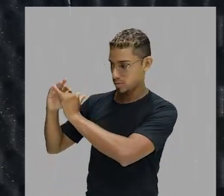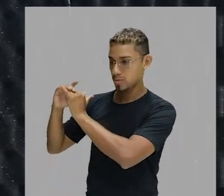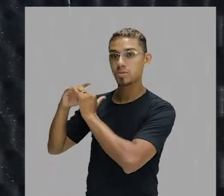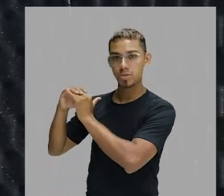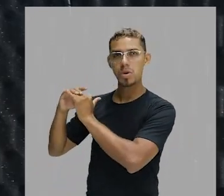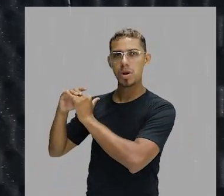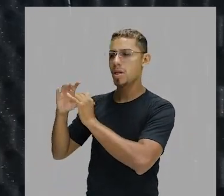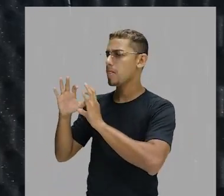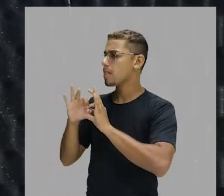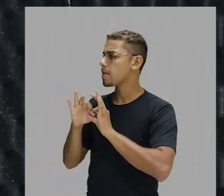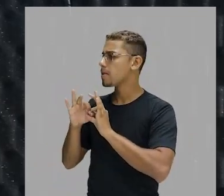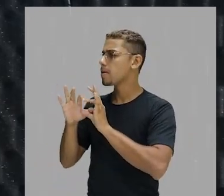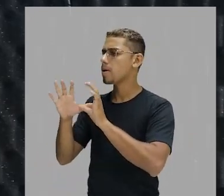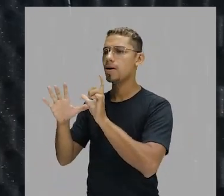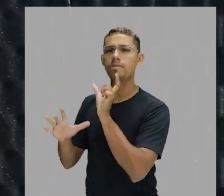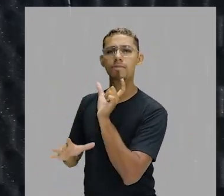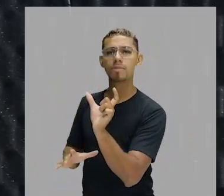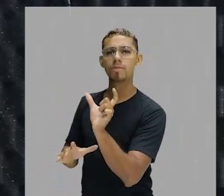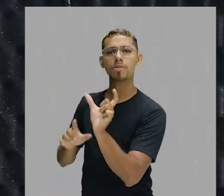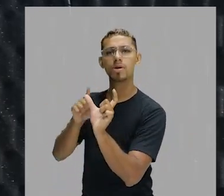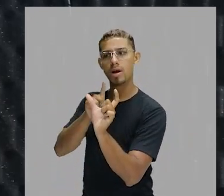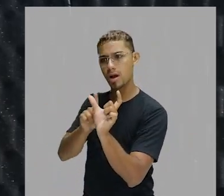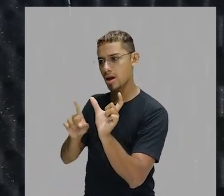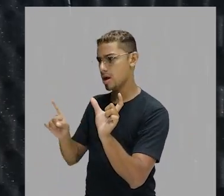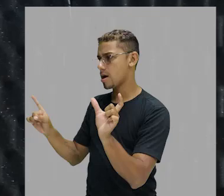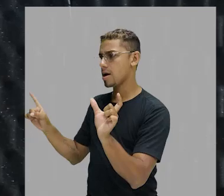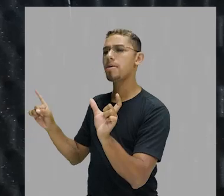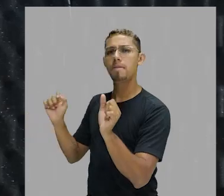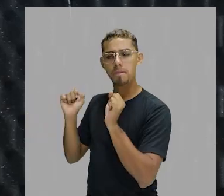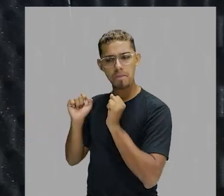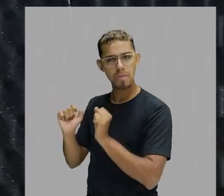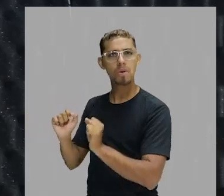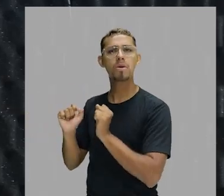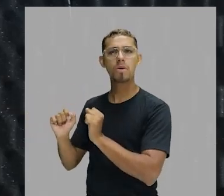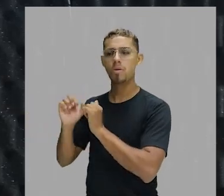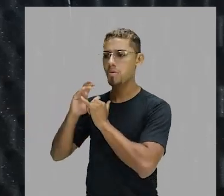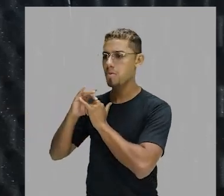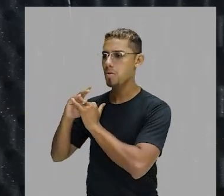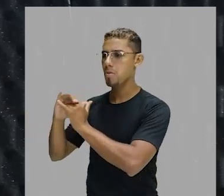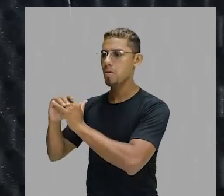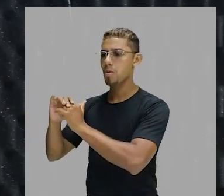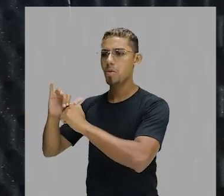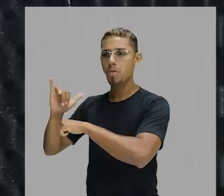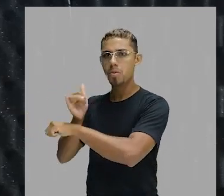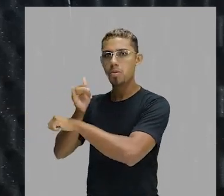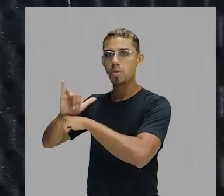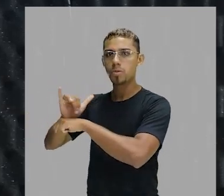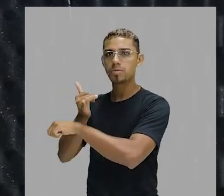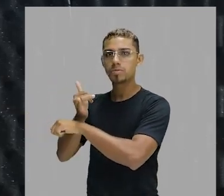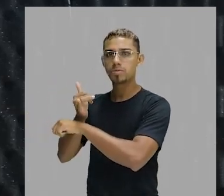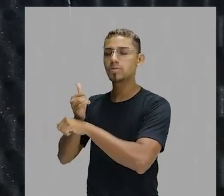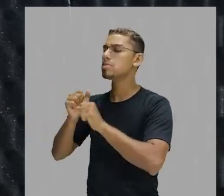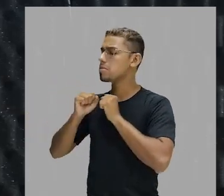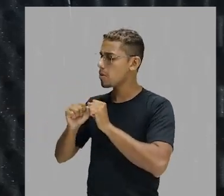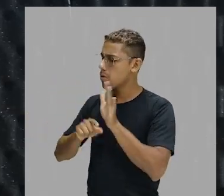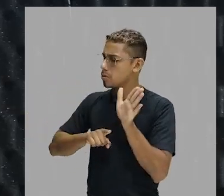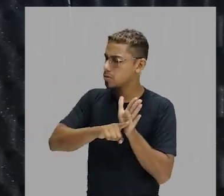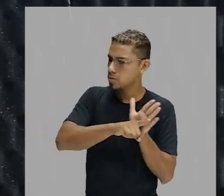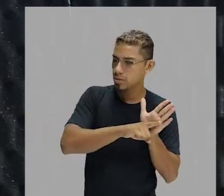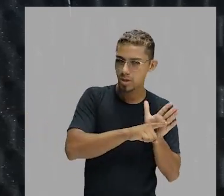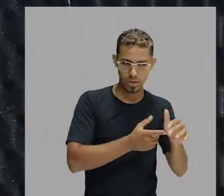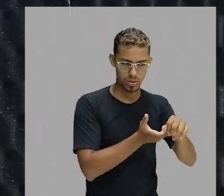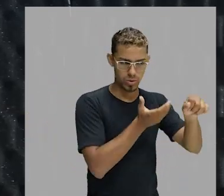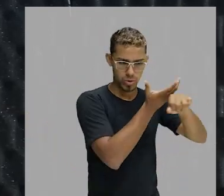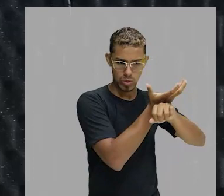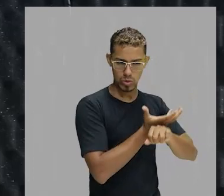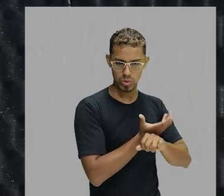para ti na plataforma Gonçalves Dias no YouTube, tá? E melhor ainda, não está apenas geografia, eu